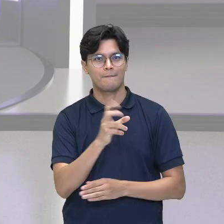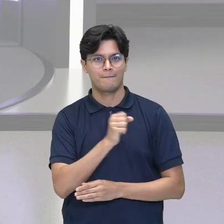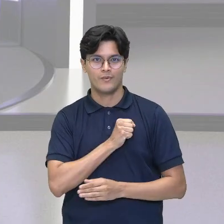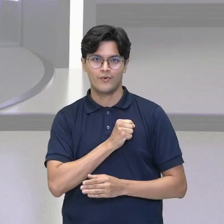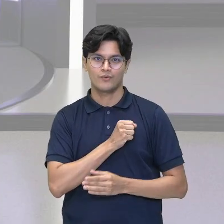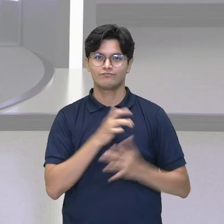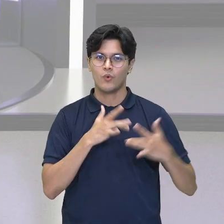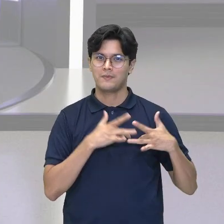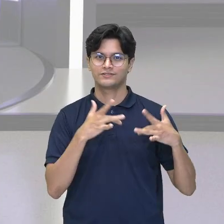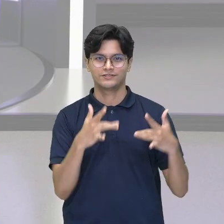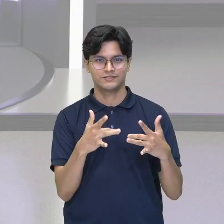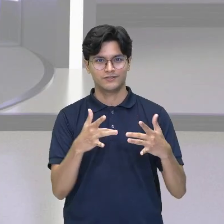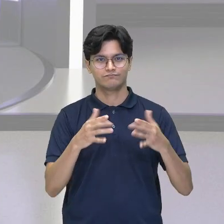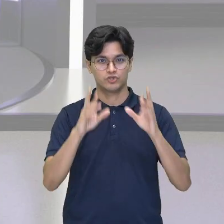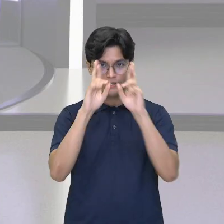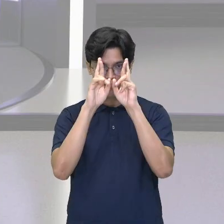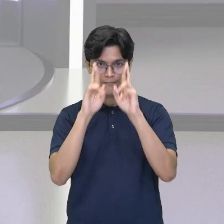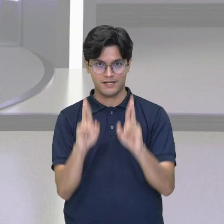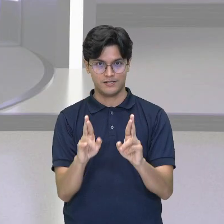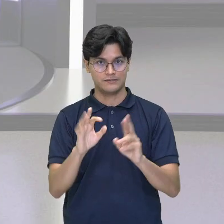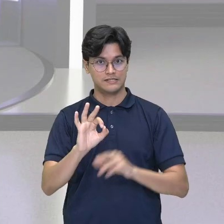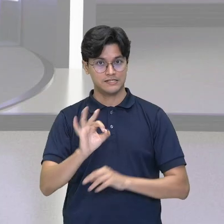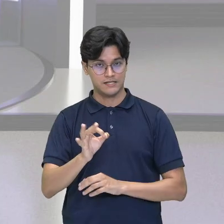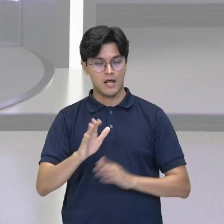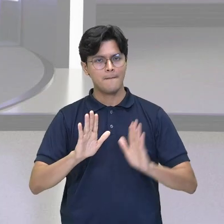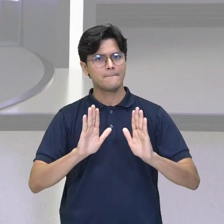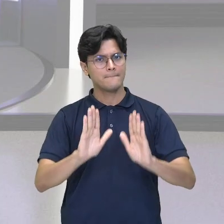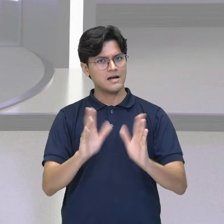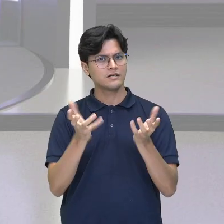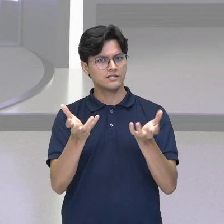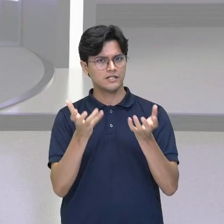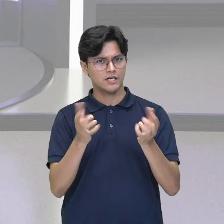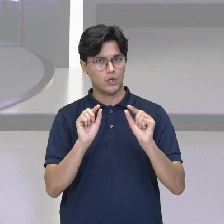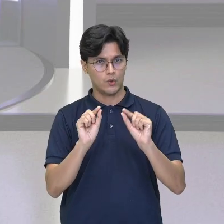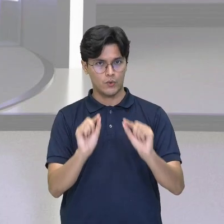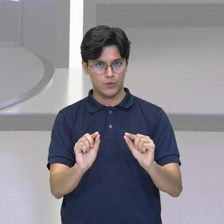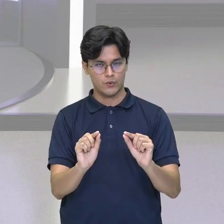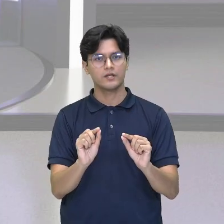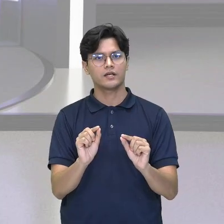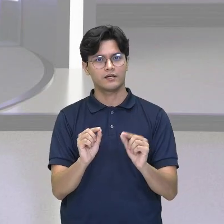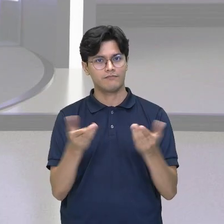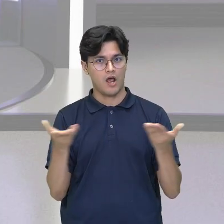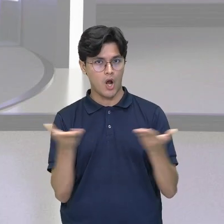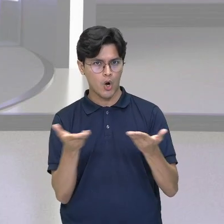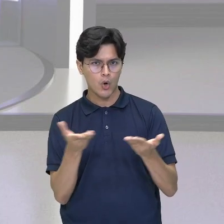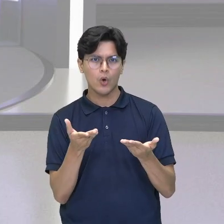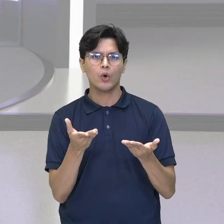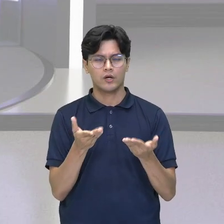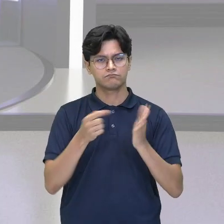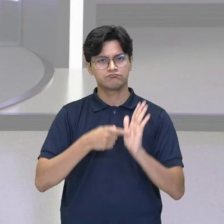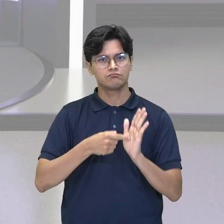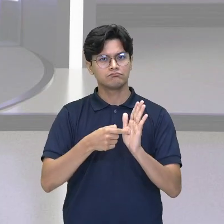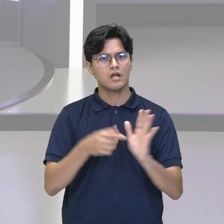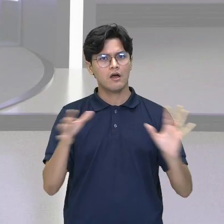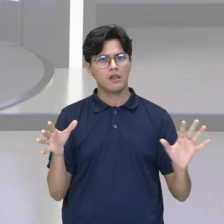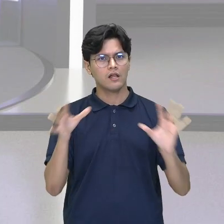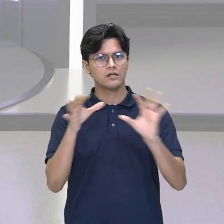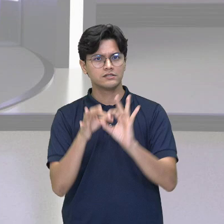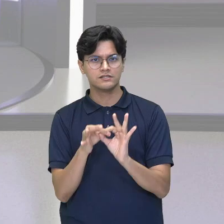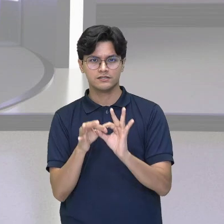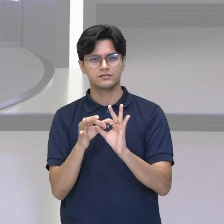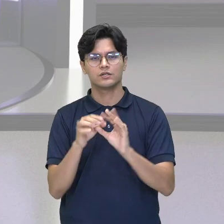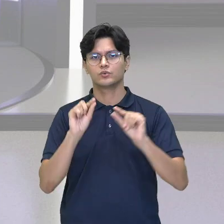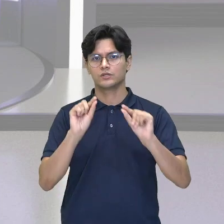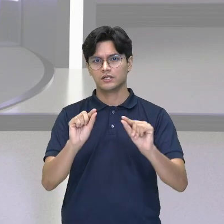ok? Mas eu quero fazer uma ponte entre esse grau da existência com a dimensão das tradições